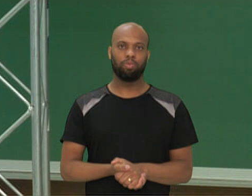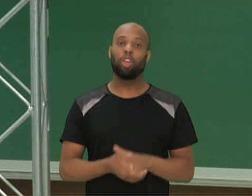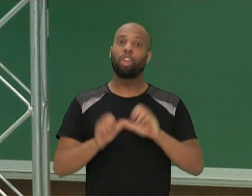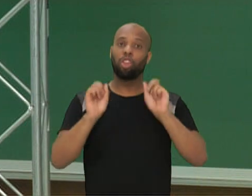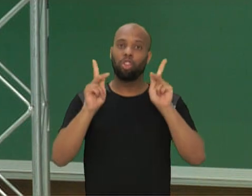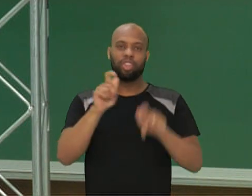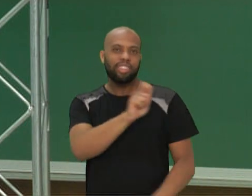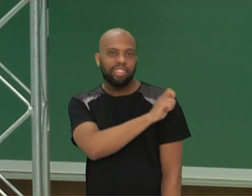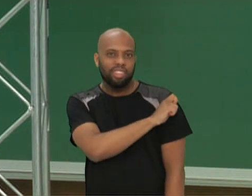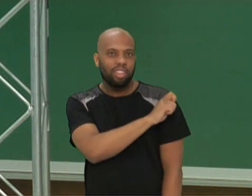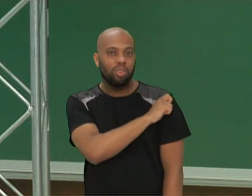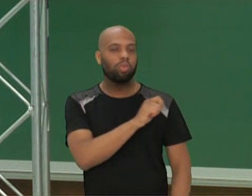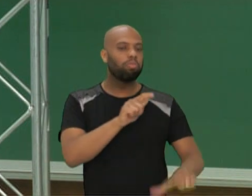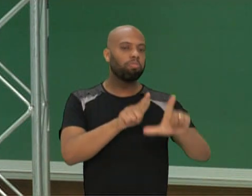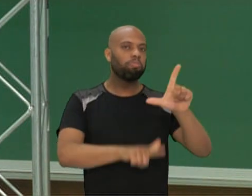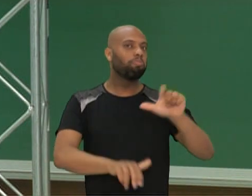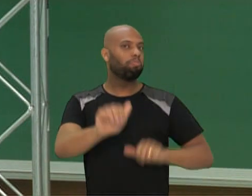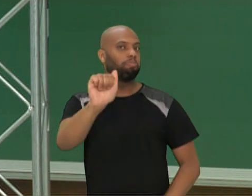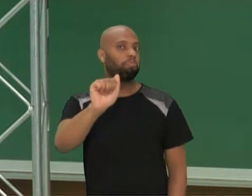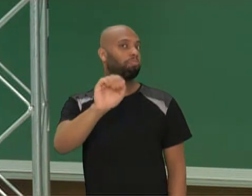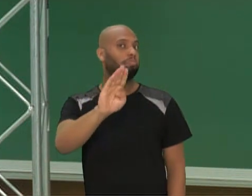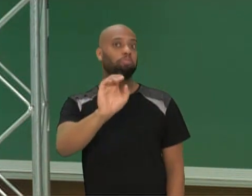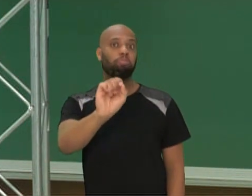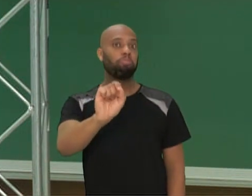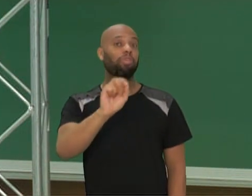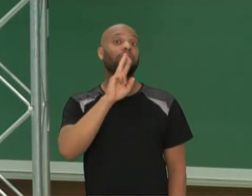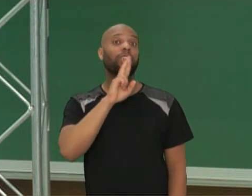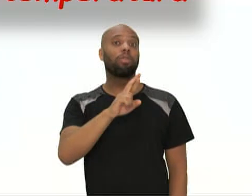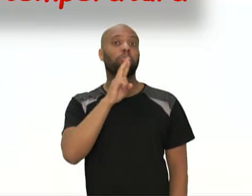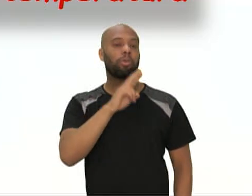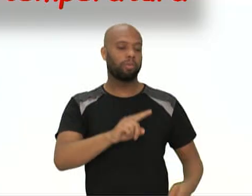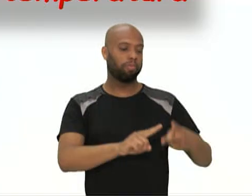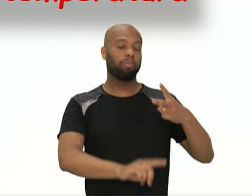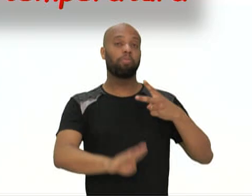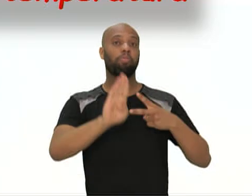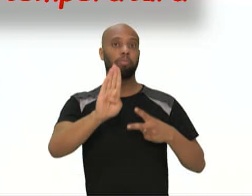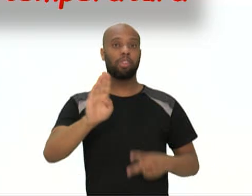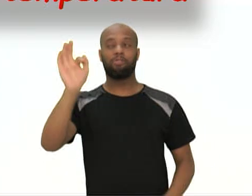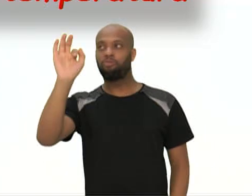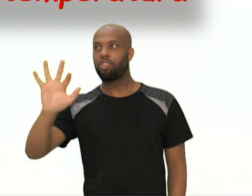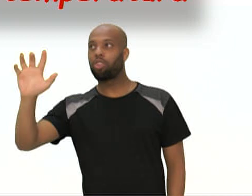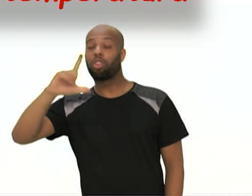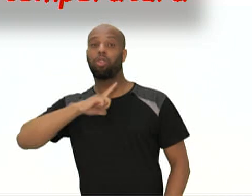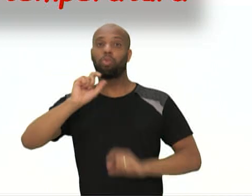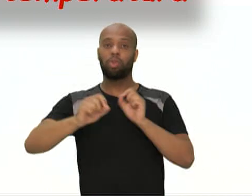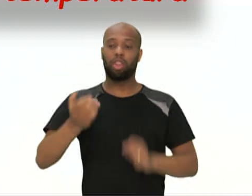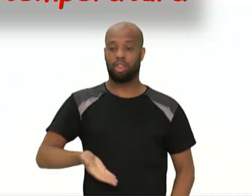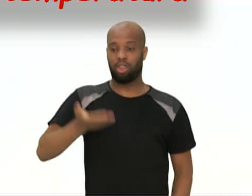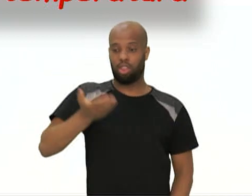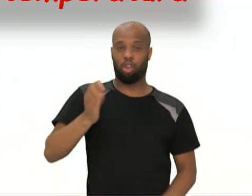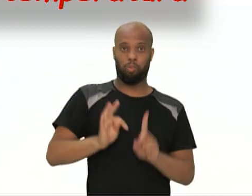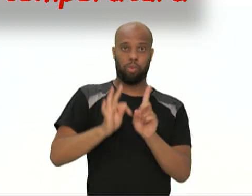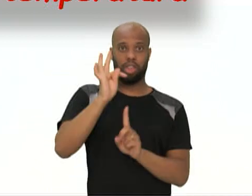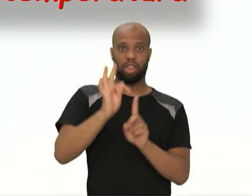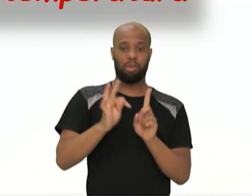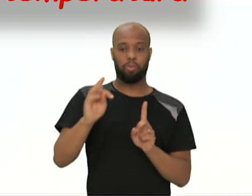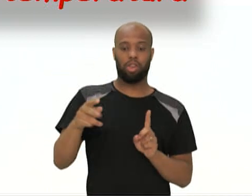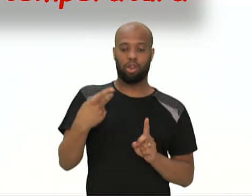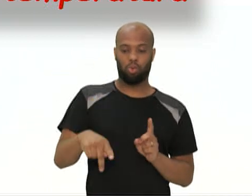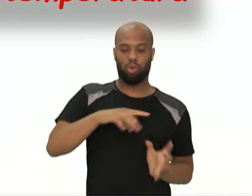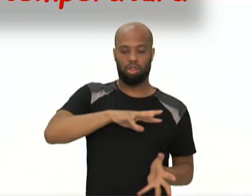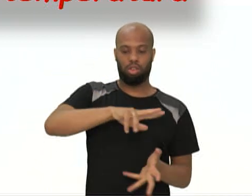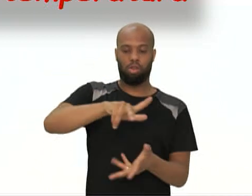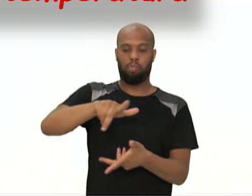Muito bem, estudante. Letra A ou letra B? A resposta é B. Fenômeno que consiste no aumento da temperatura média